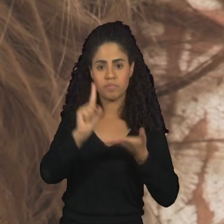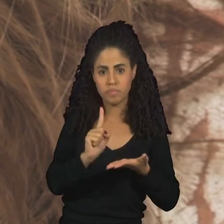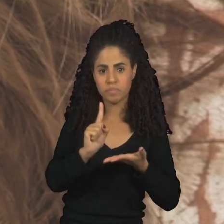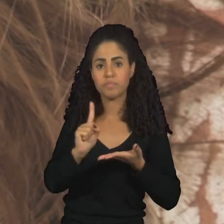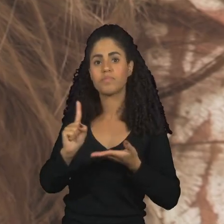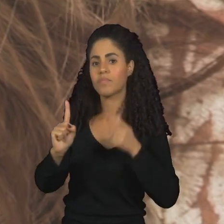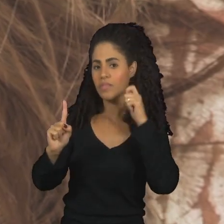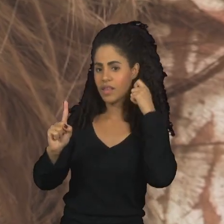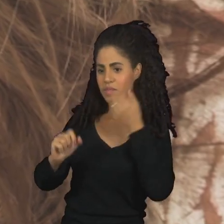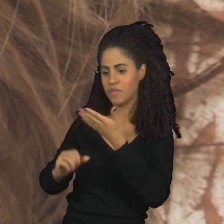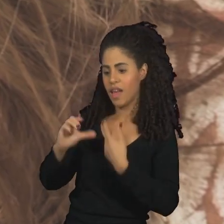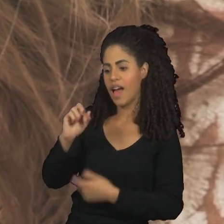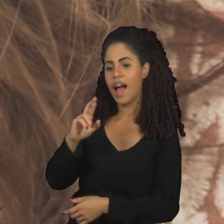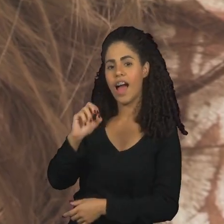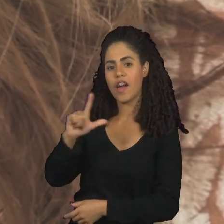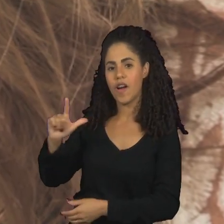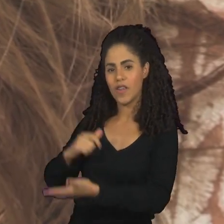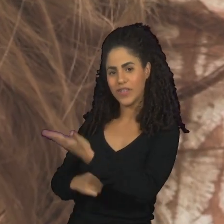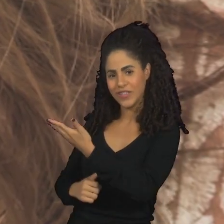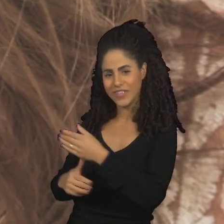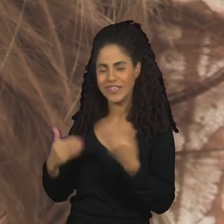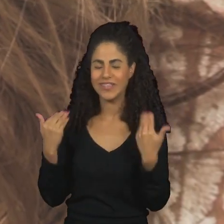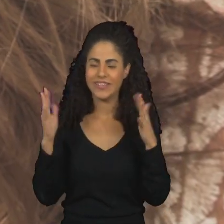grande atriz Carol Chalita.